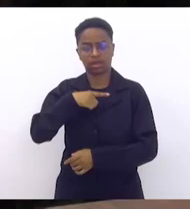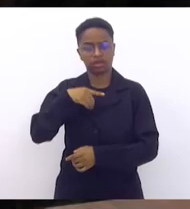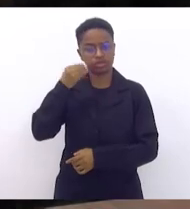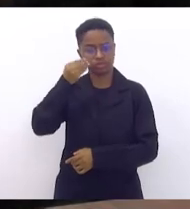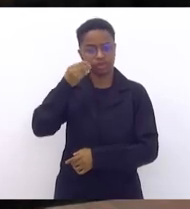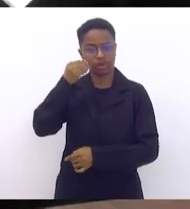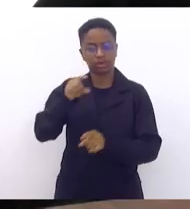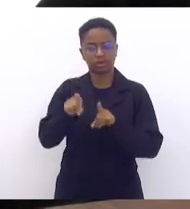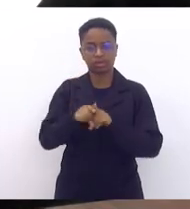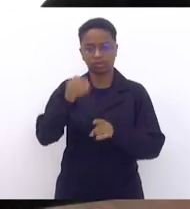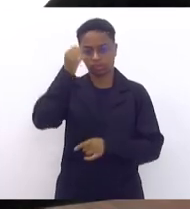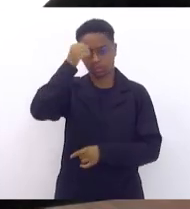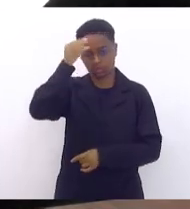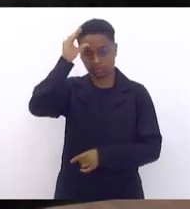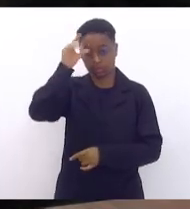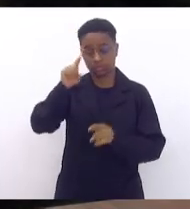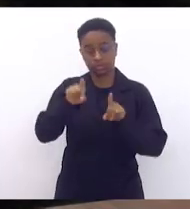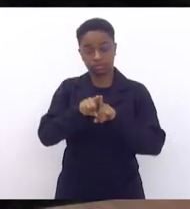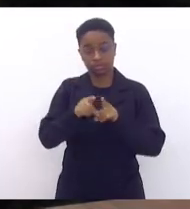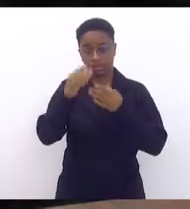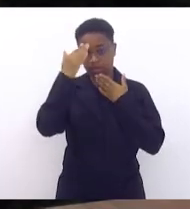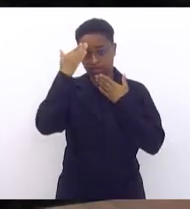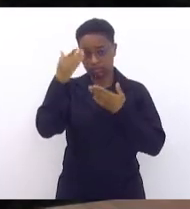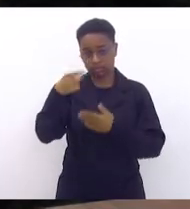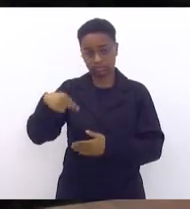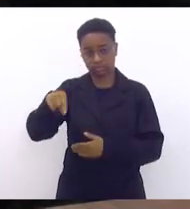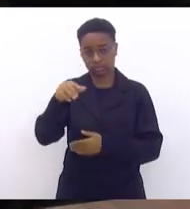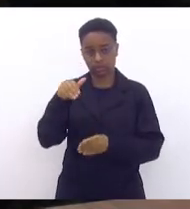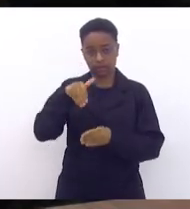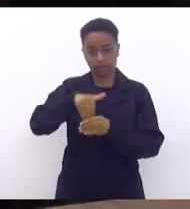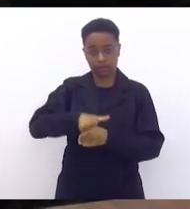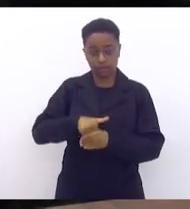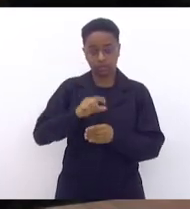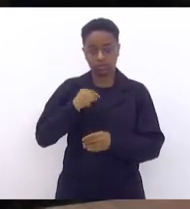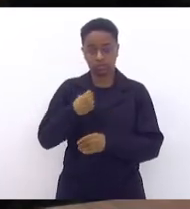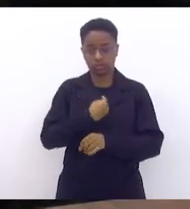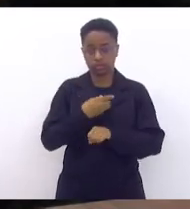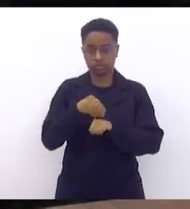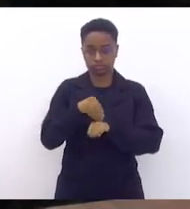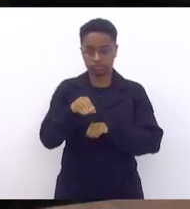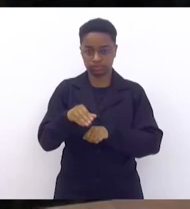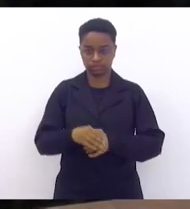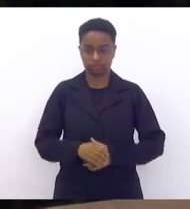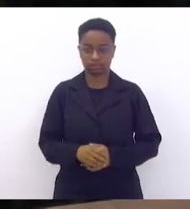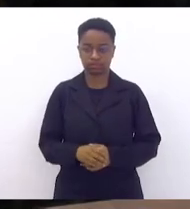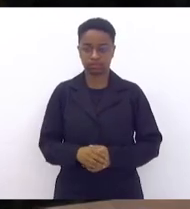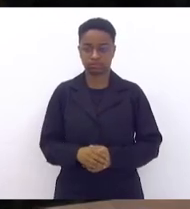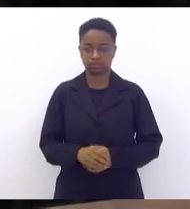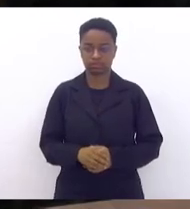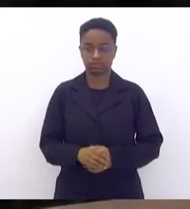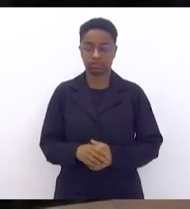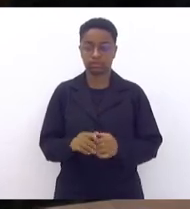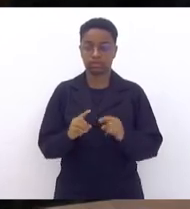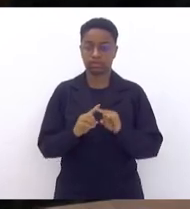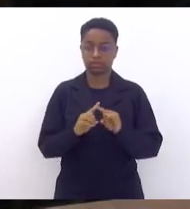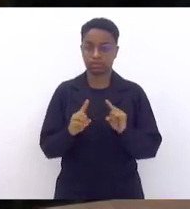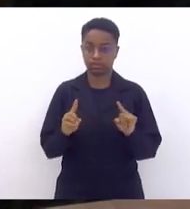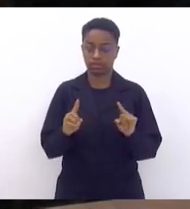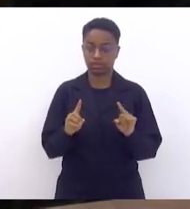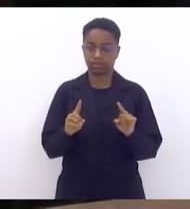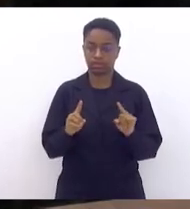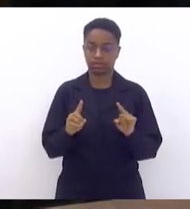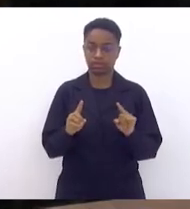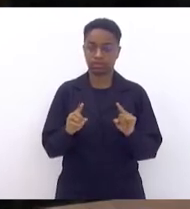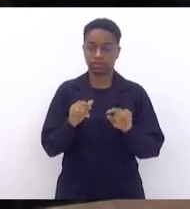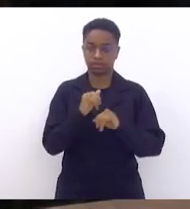e agradecer a eles esse voto, a nossa indicação. Porém, manifestar